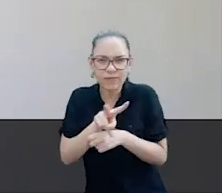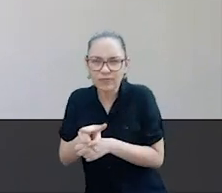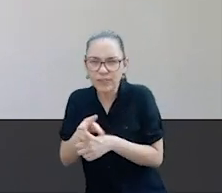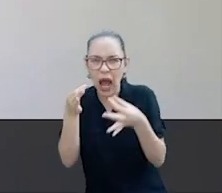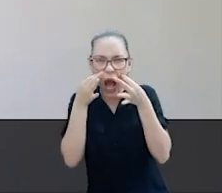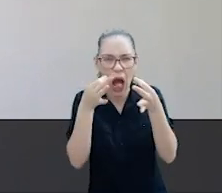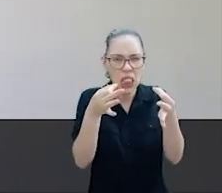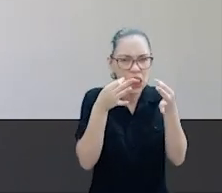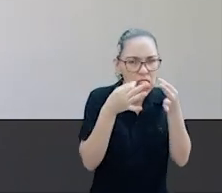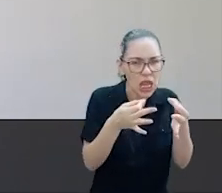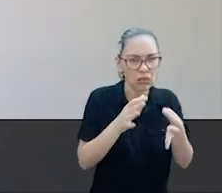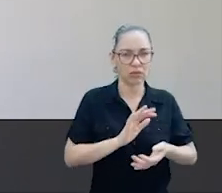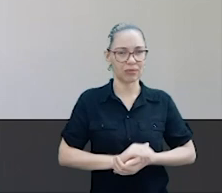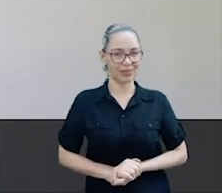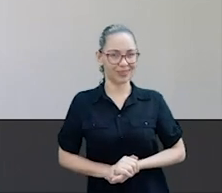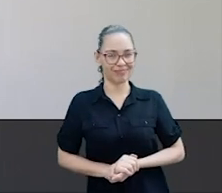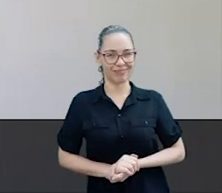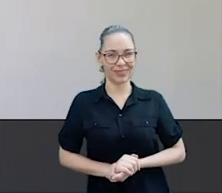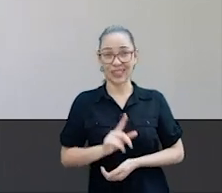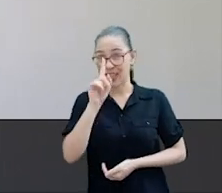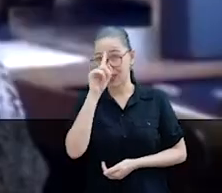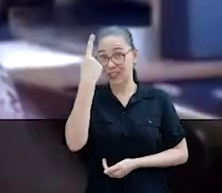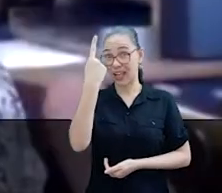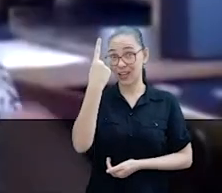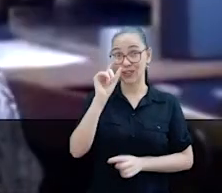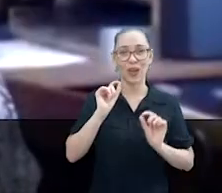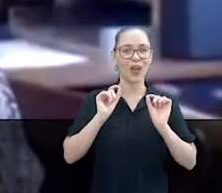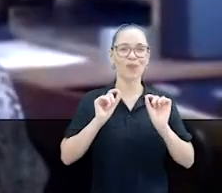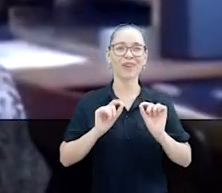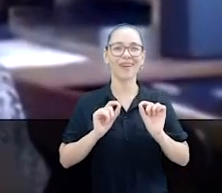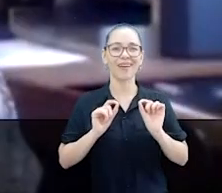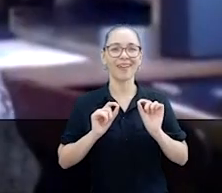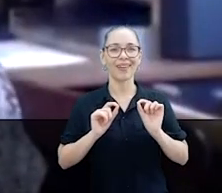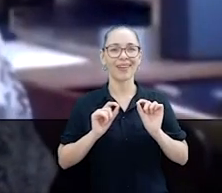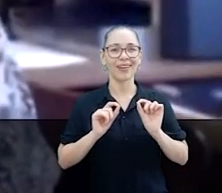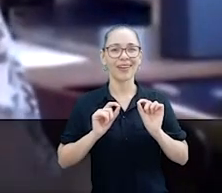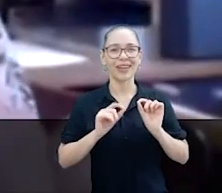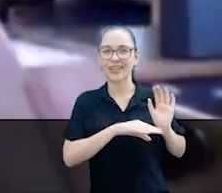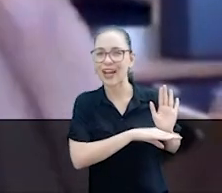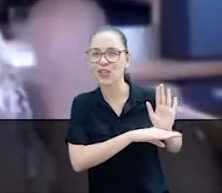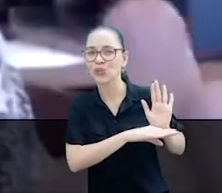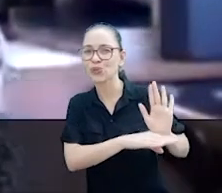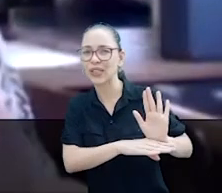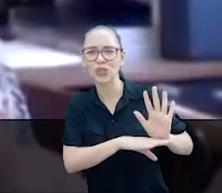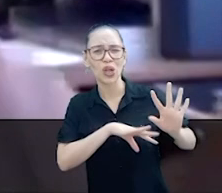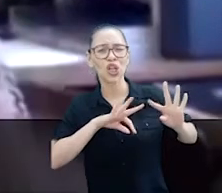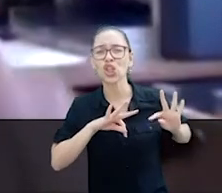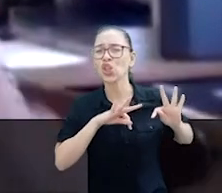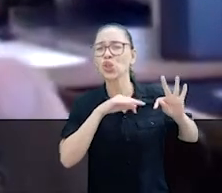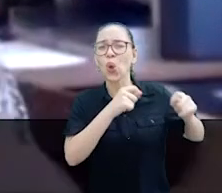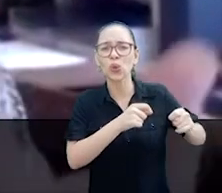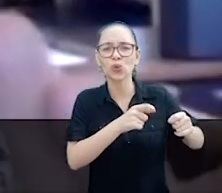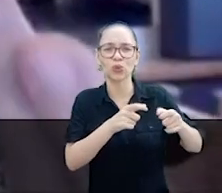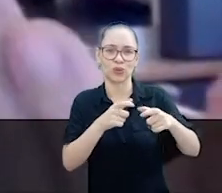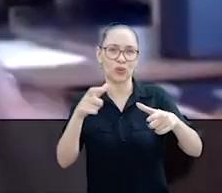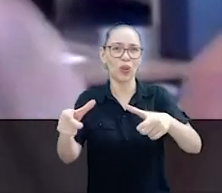sempre atenta ao que estava acontecendo ao redor dele. Então as ideias dele se traduziram na construção do FEMPB, na Frente